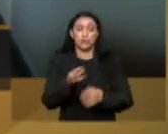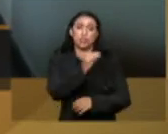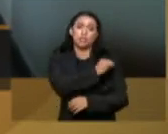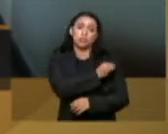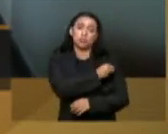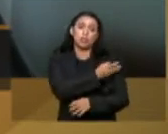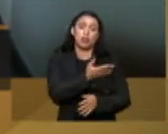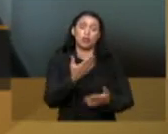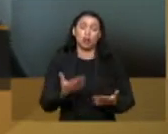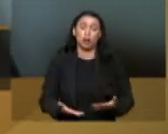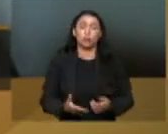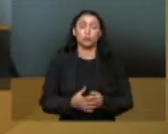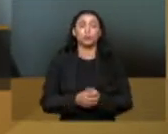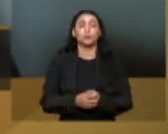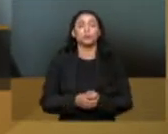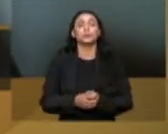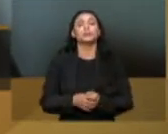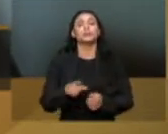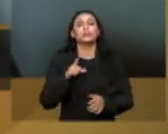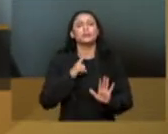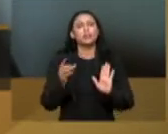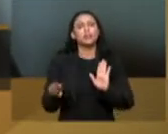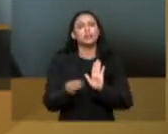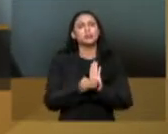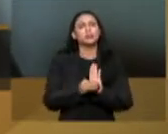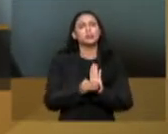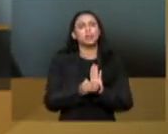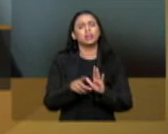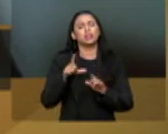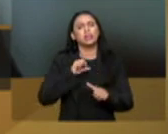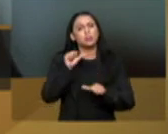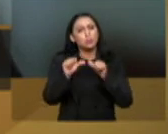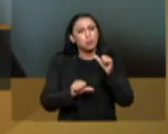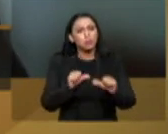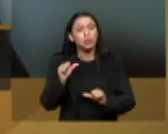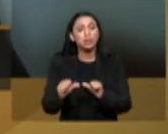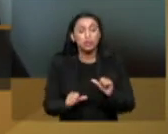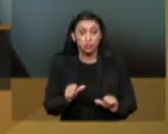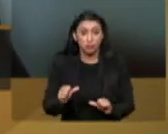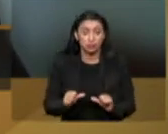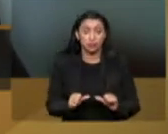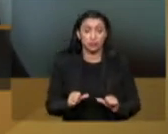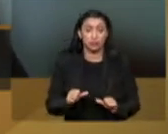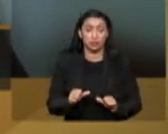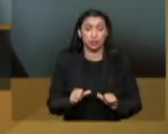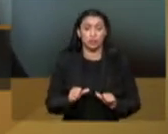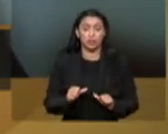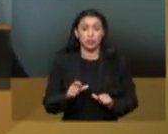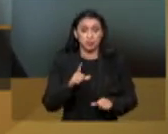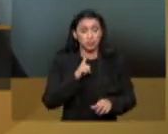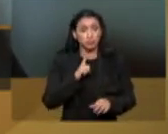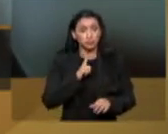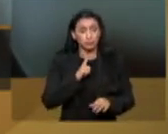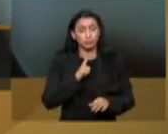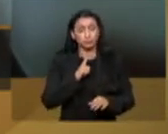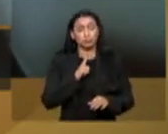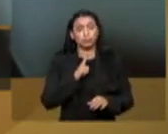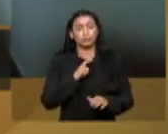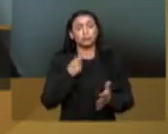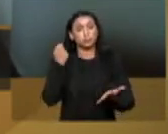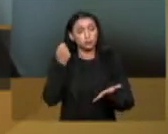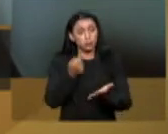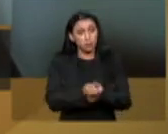fins carburantes, estava inserida no contexto das alterações que, concentrando essas contribuições